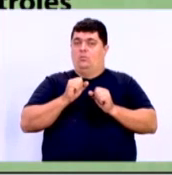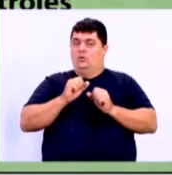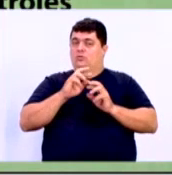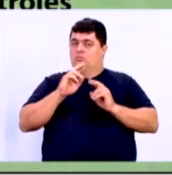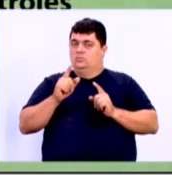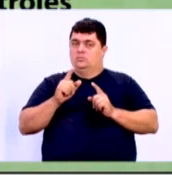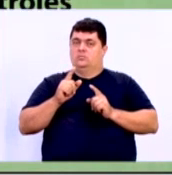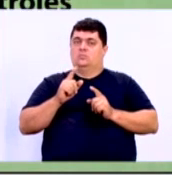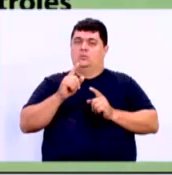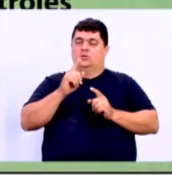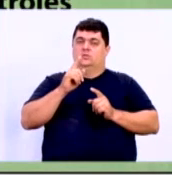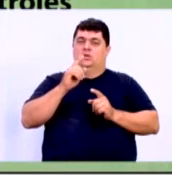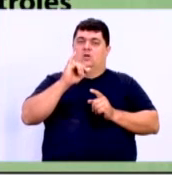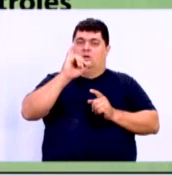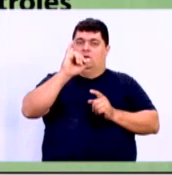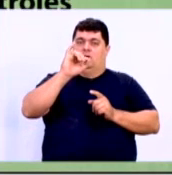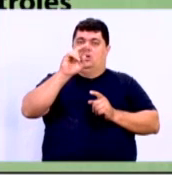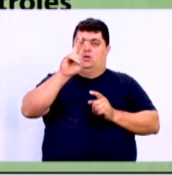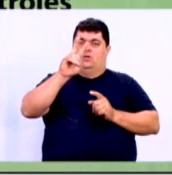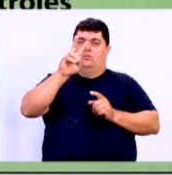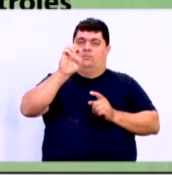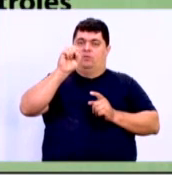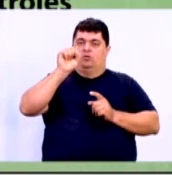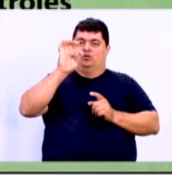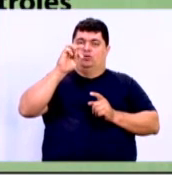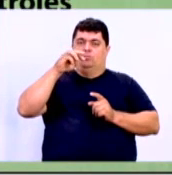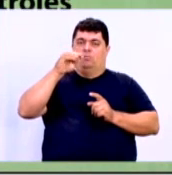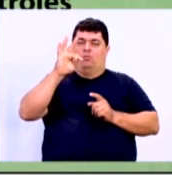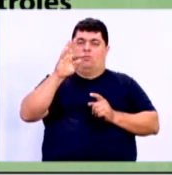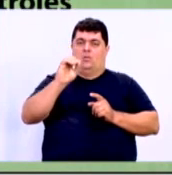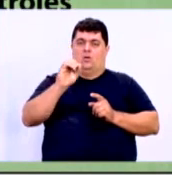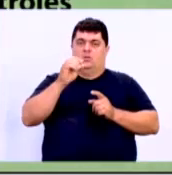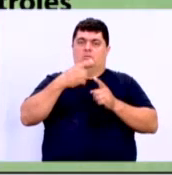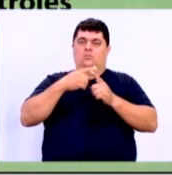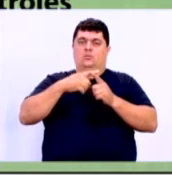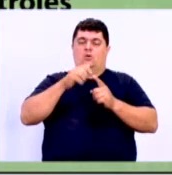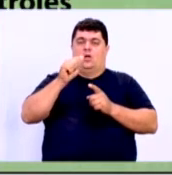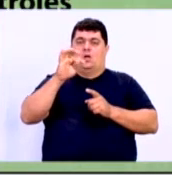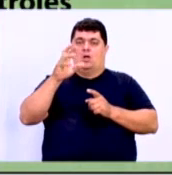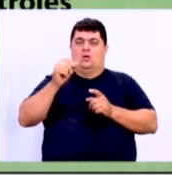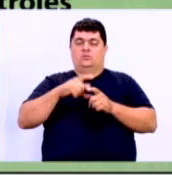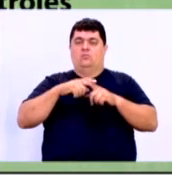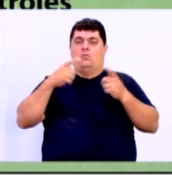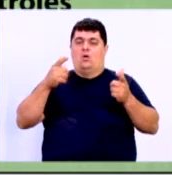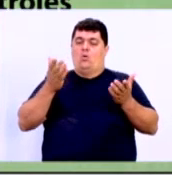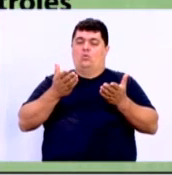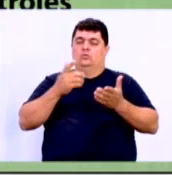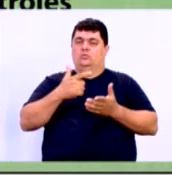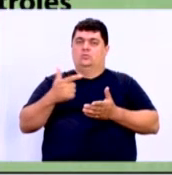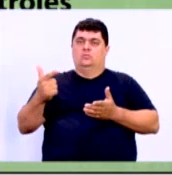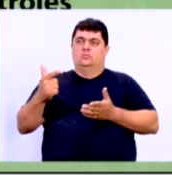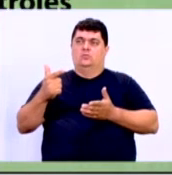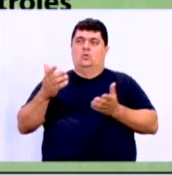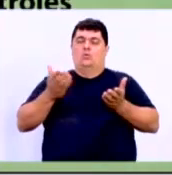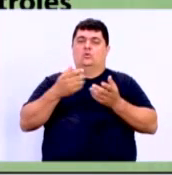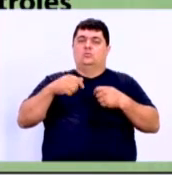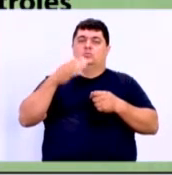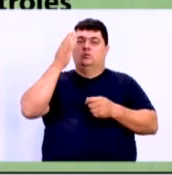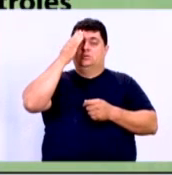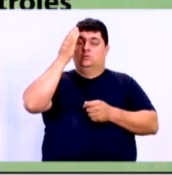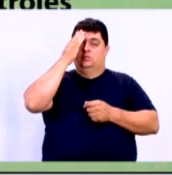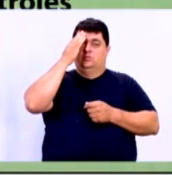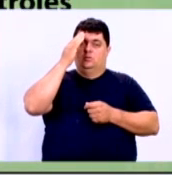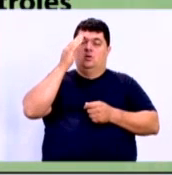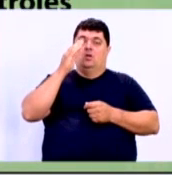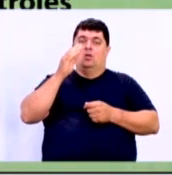lembram? Investimento? Exatamente, investimento é quando aumenta o ativo, mas não é o nosso foco hoje. Hoje o que eu preciso de vocês é